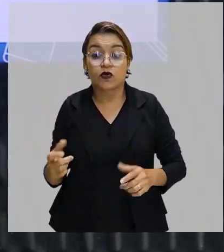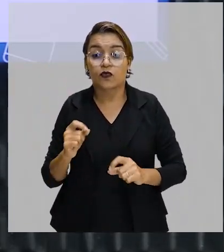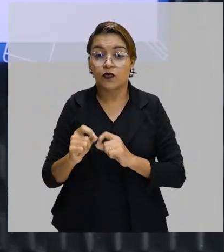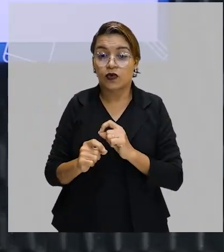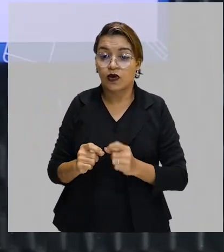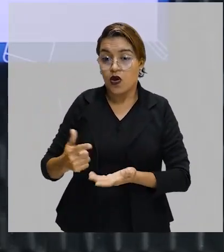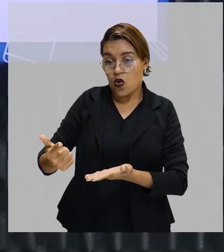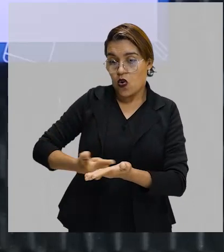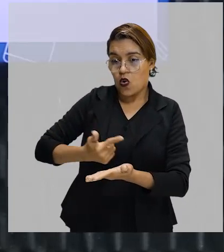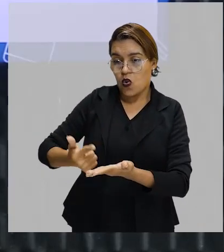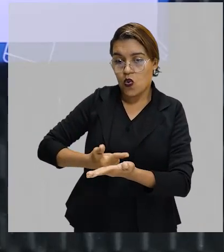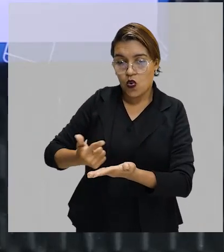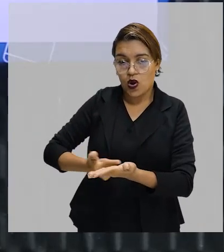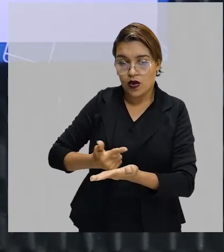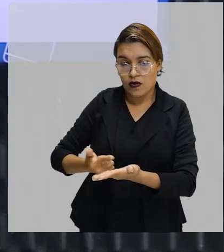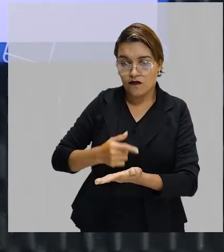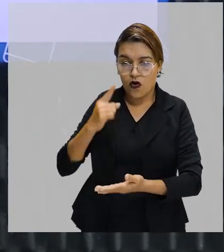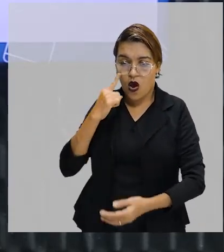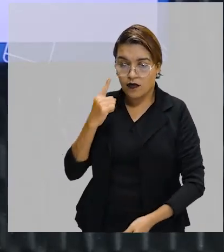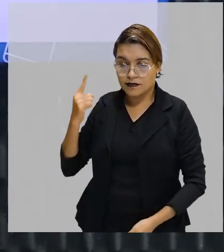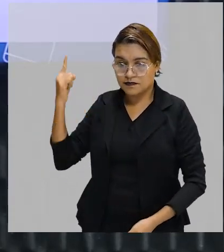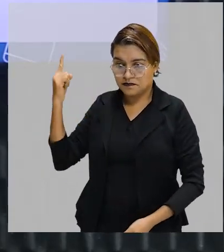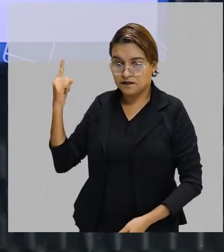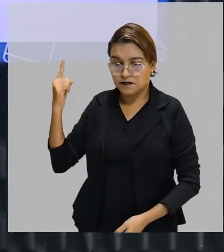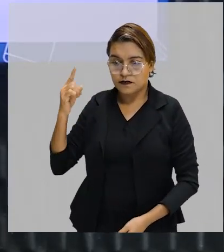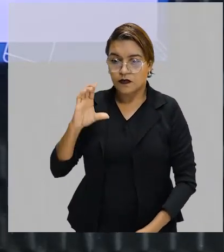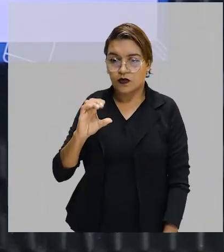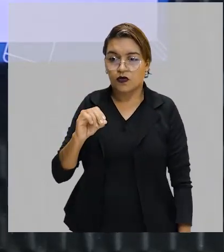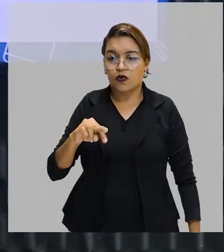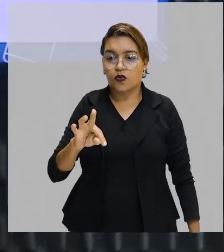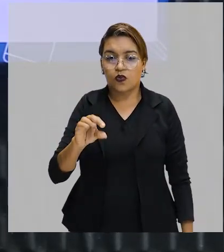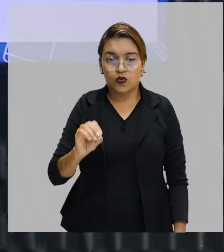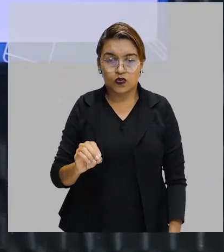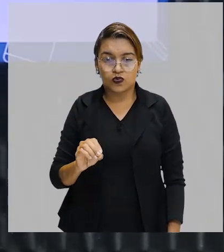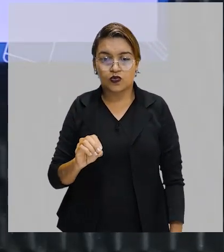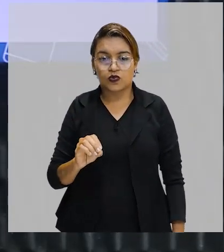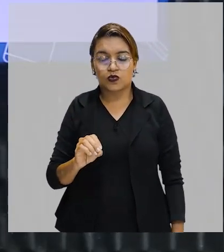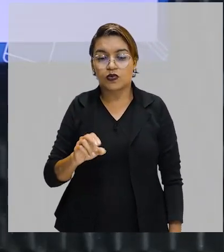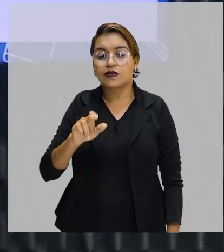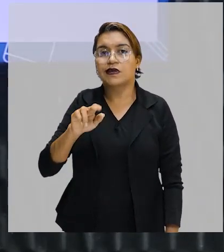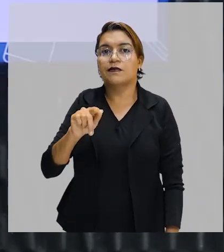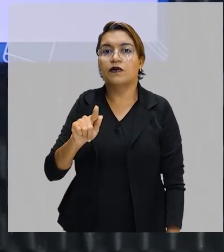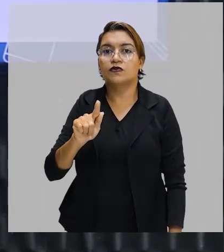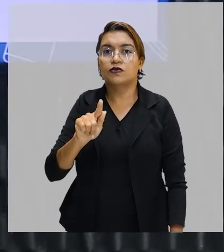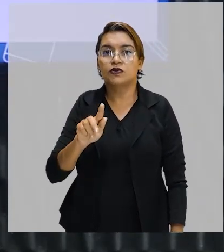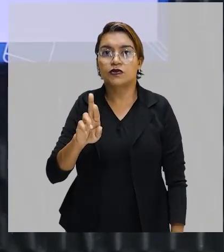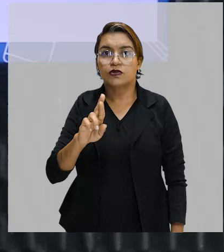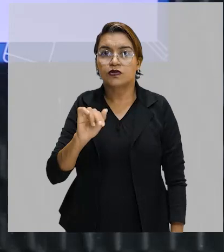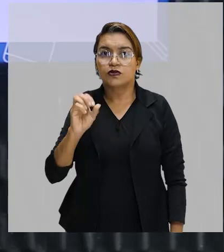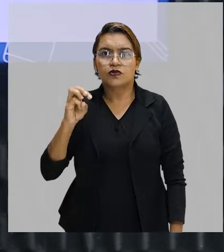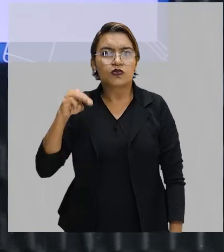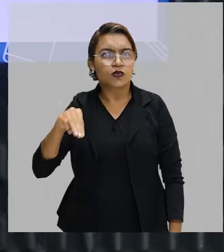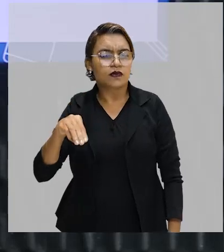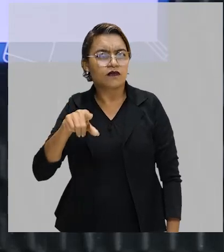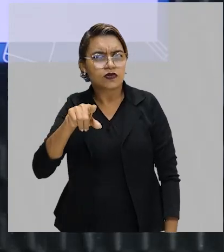intitulado contos dos Irmãos Grimm quem aqui nunca viu esse nome Irmãos Grimm enfim